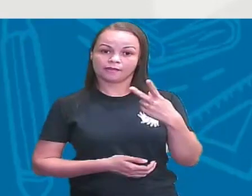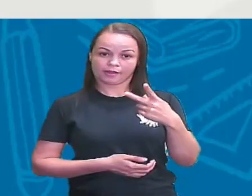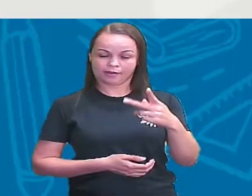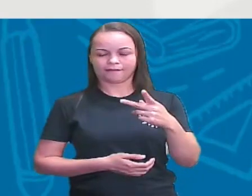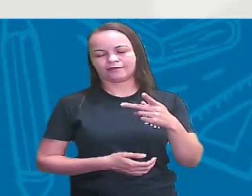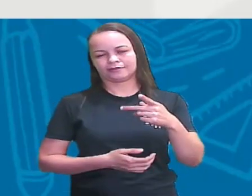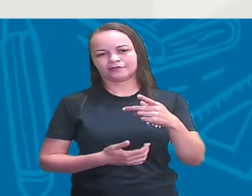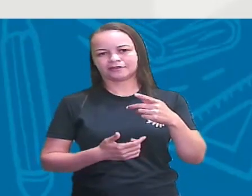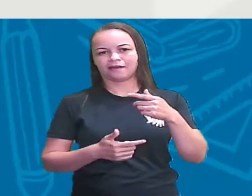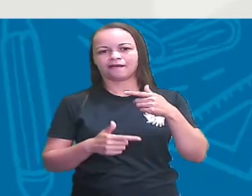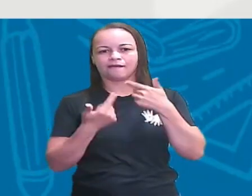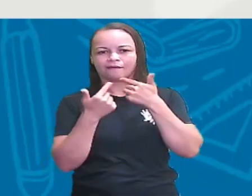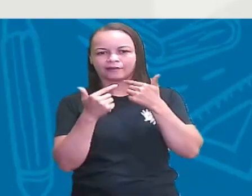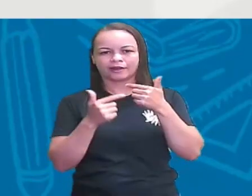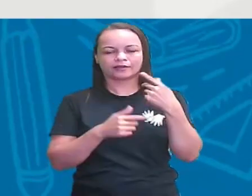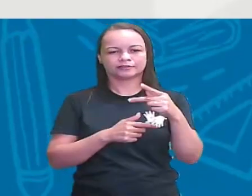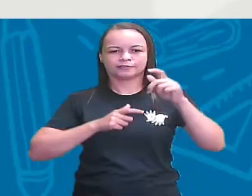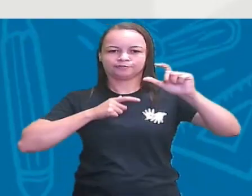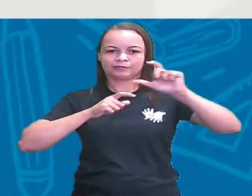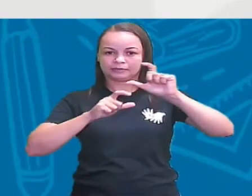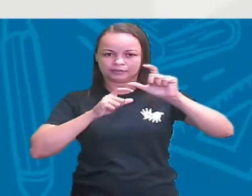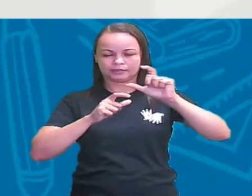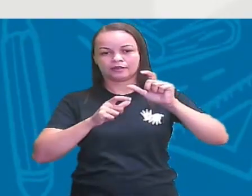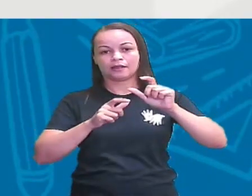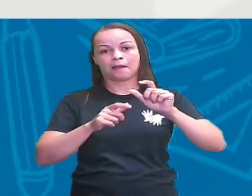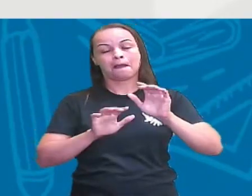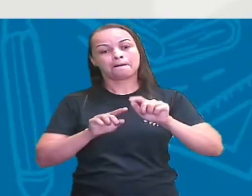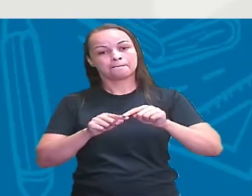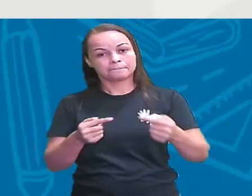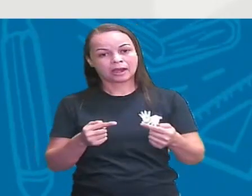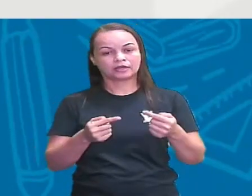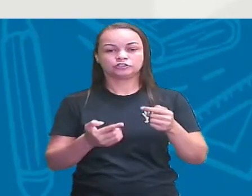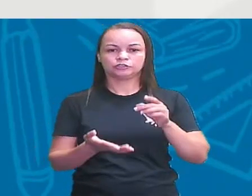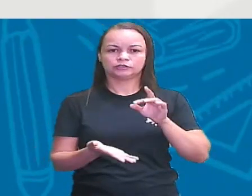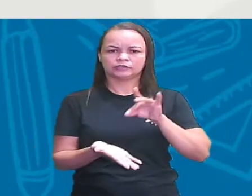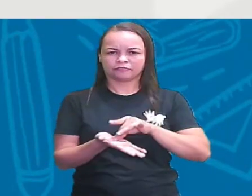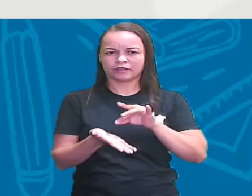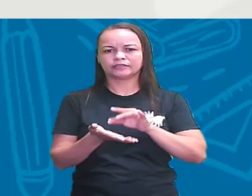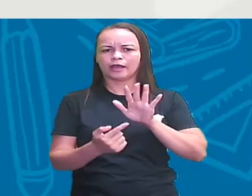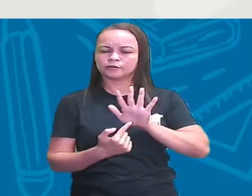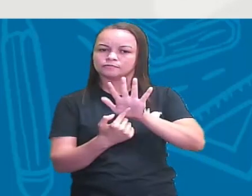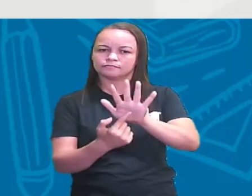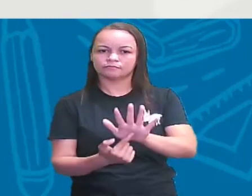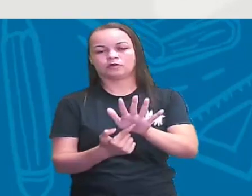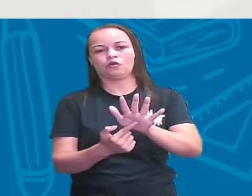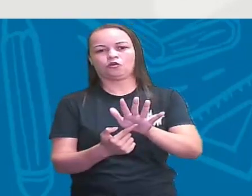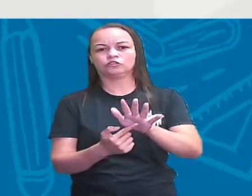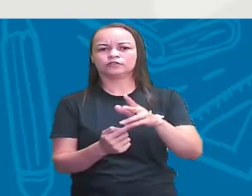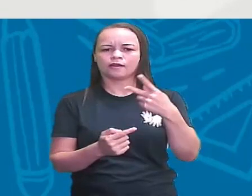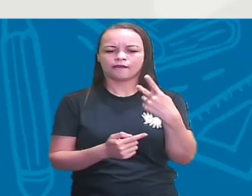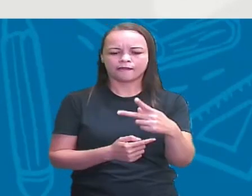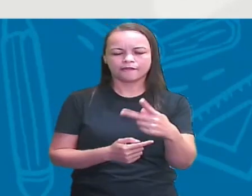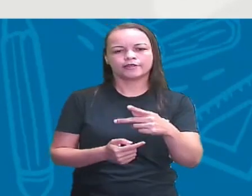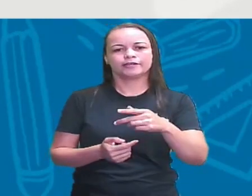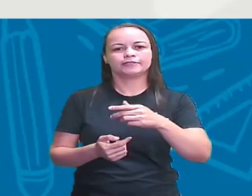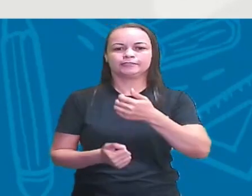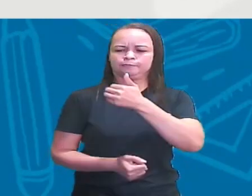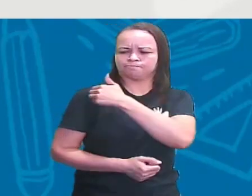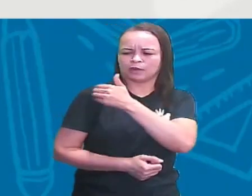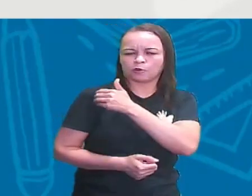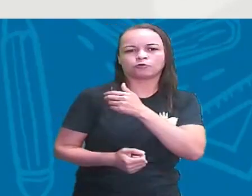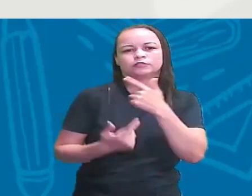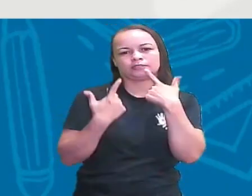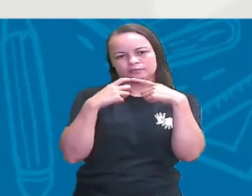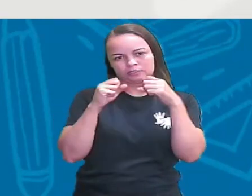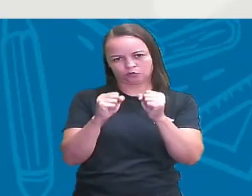essa é a graça da tirinha, mas que revela, na verdade, esse preconceito linguístico